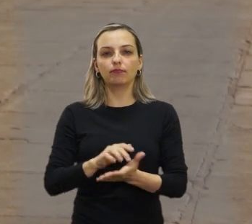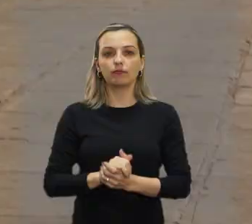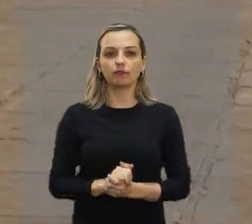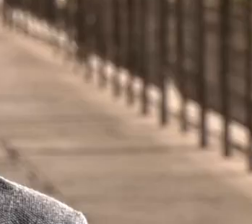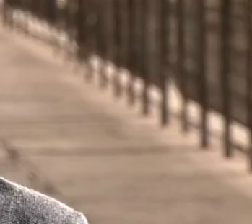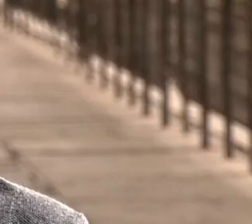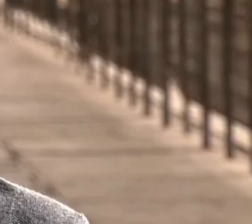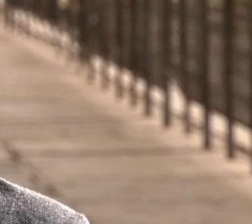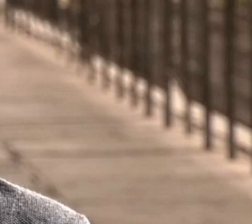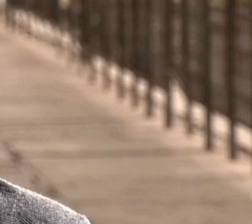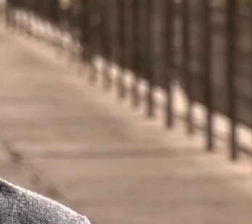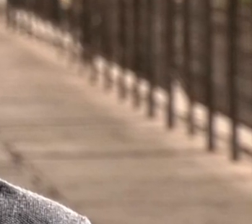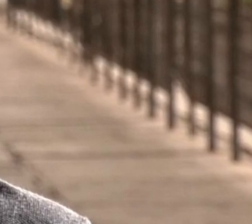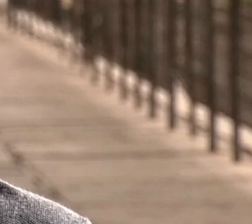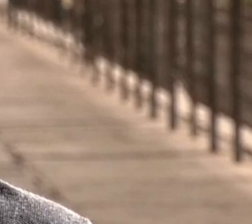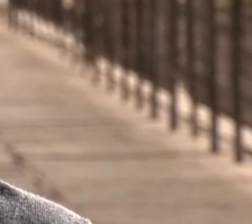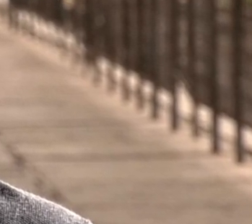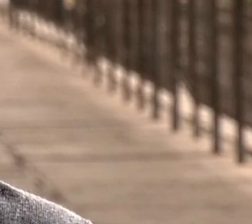depois, né?